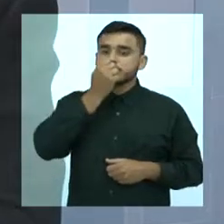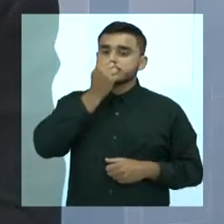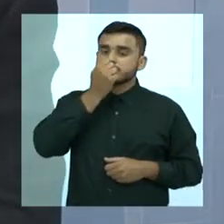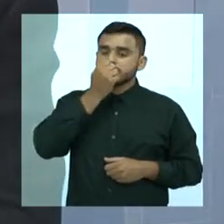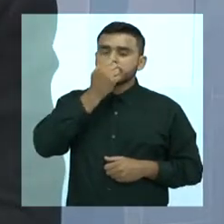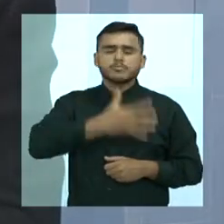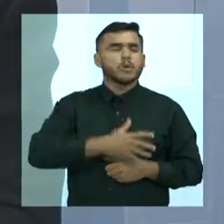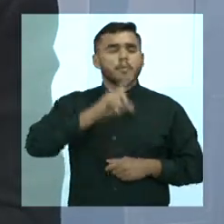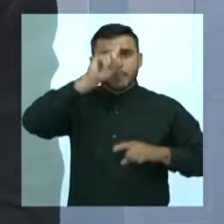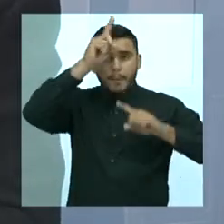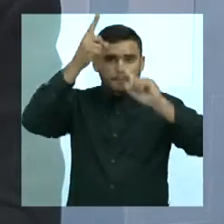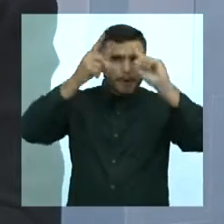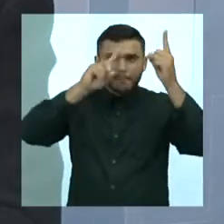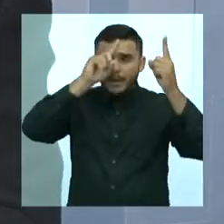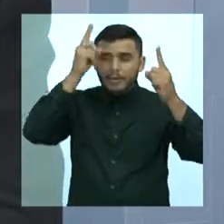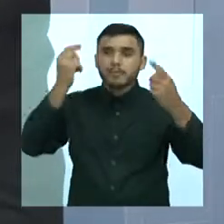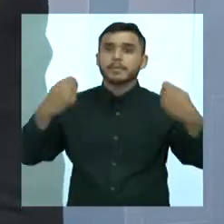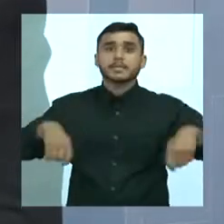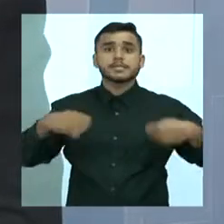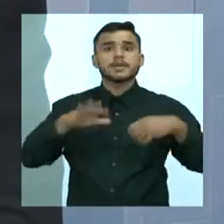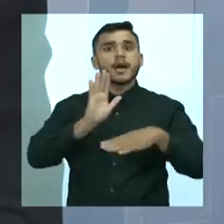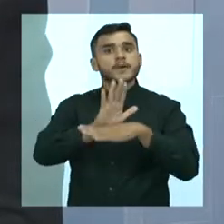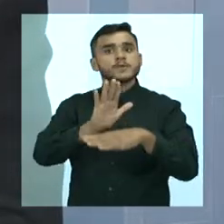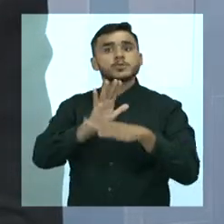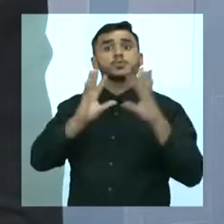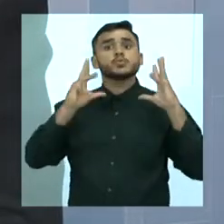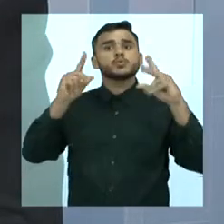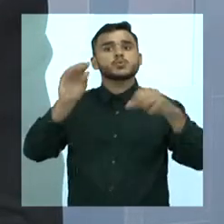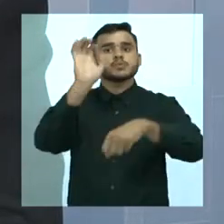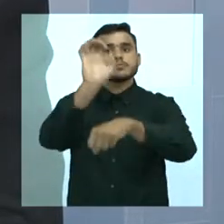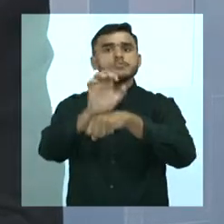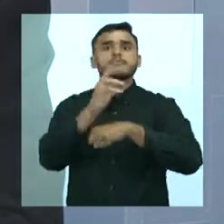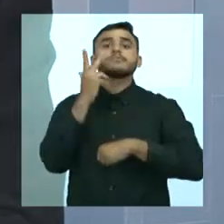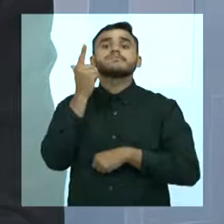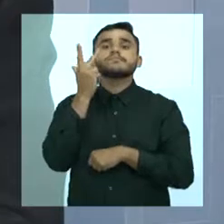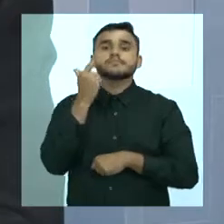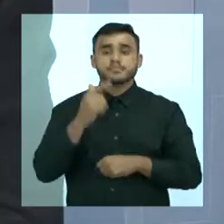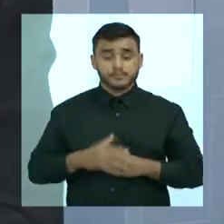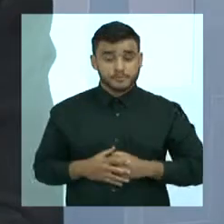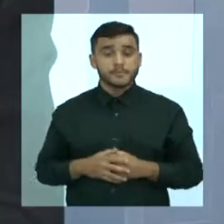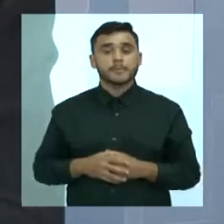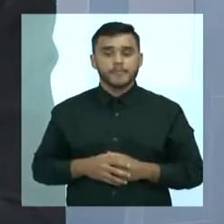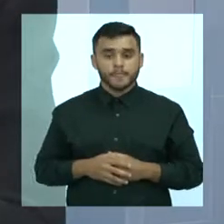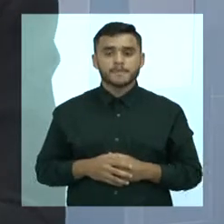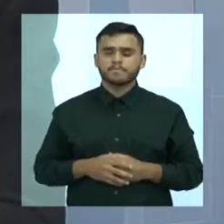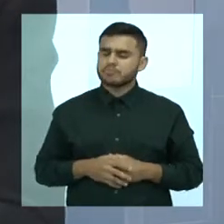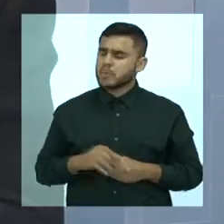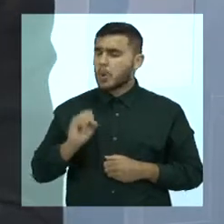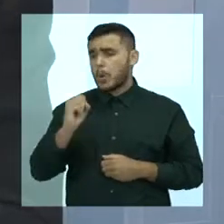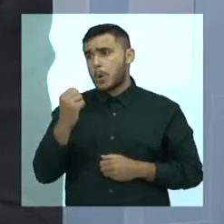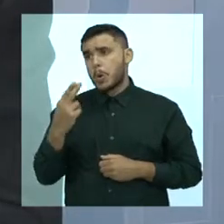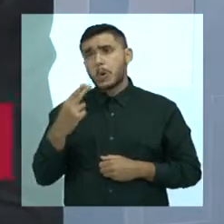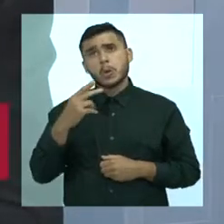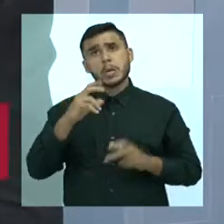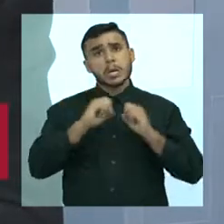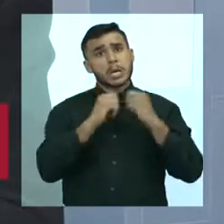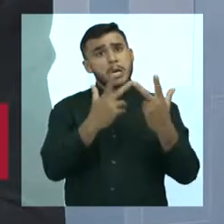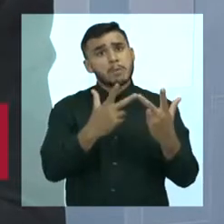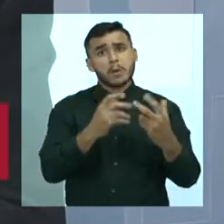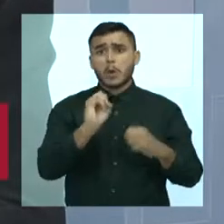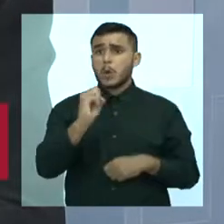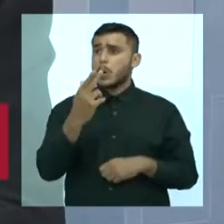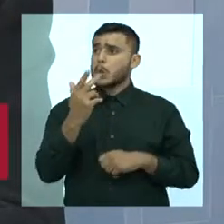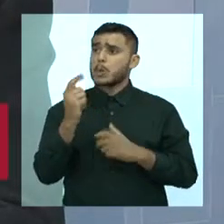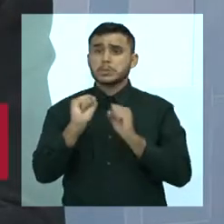surjam 1001 ações dessa por todo o estado do Ceará, ou feita pelos poderes legislativos, executivos, ou